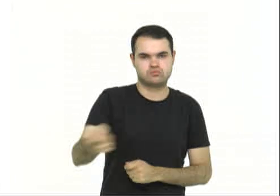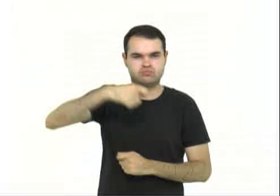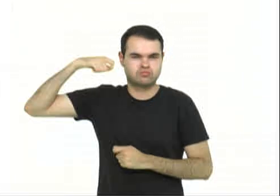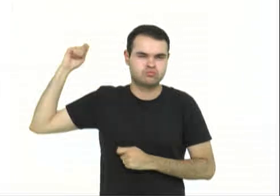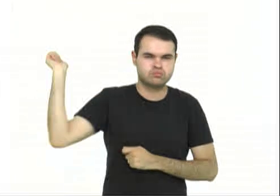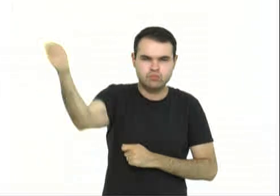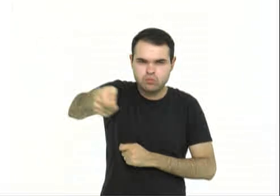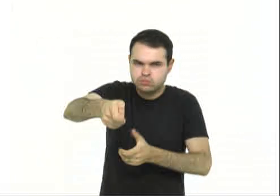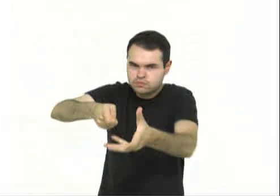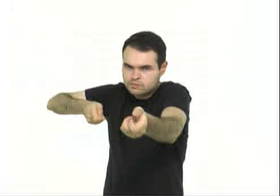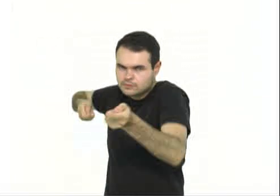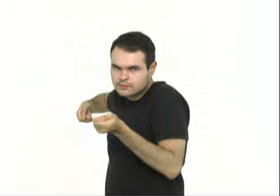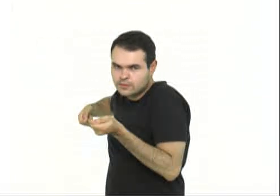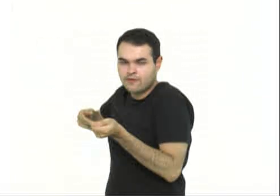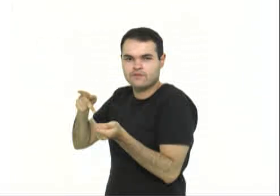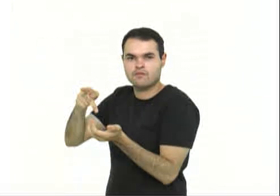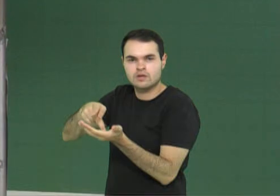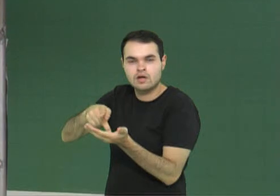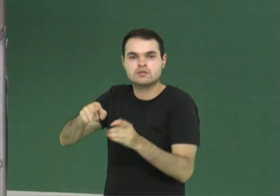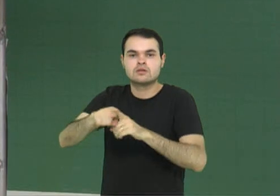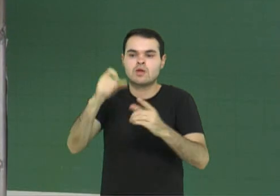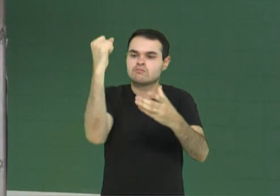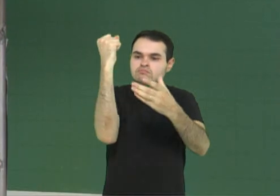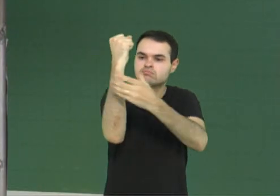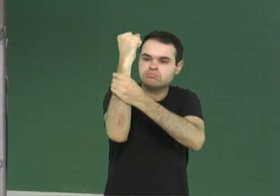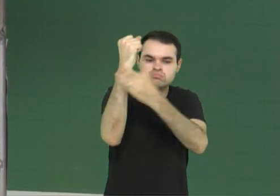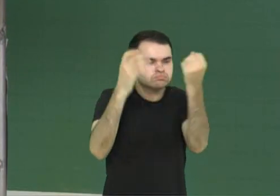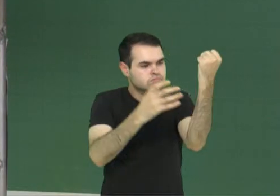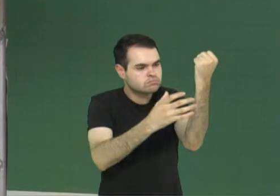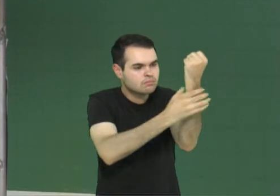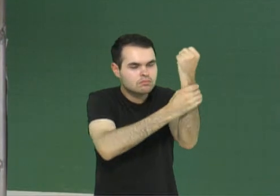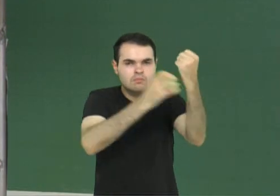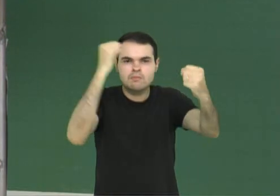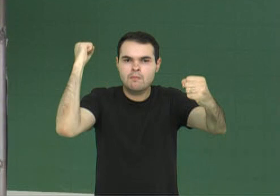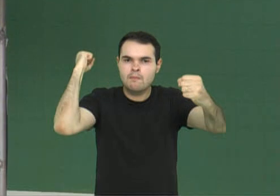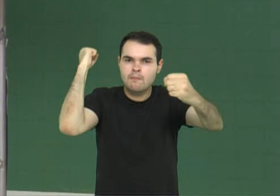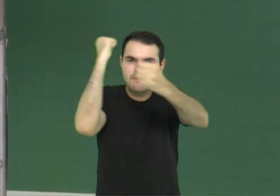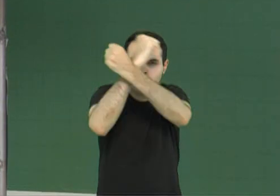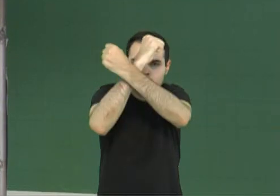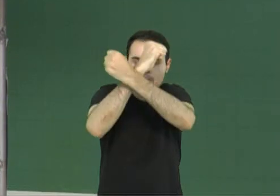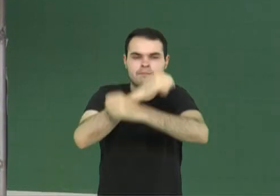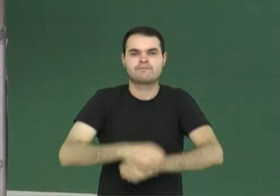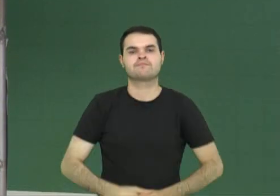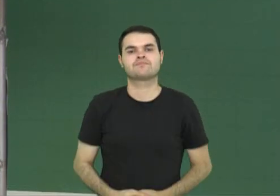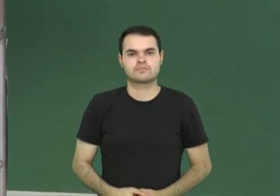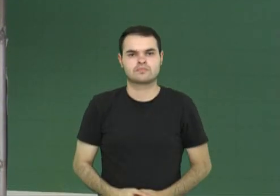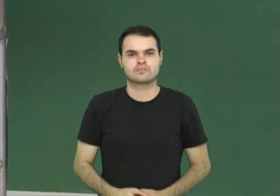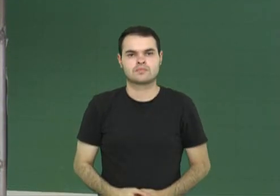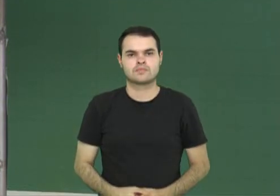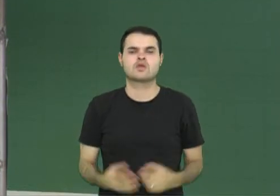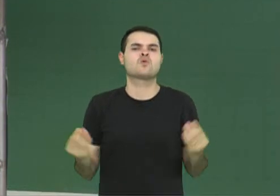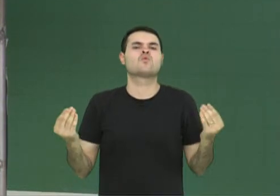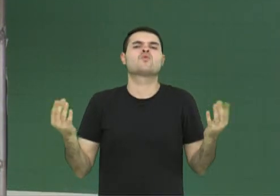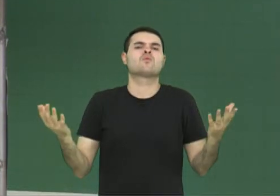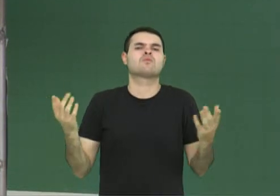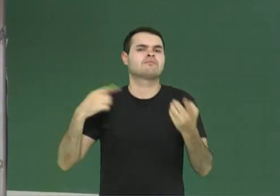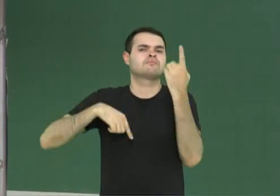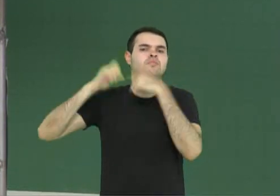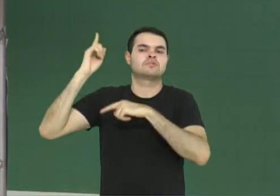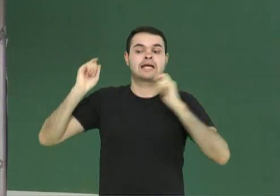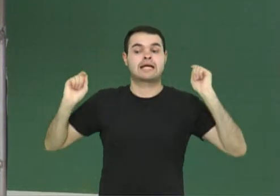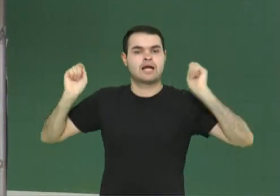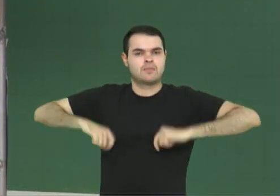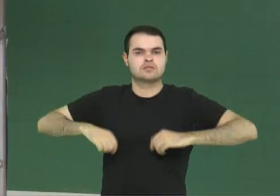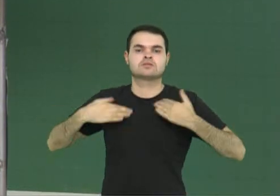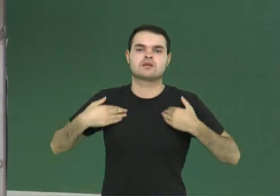os braceletes da vitória. Quais são essas habilidades super-humanas? Na verdade, são